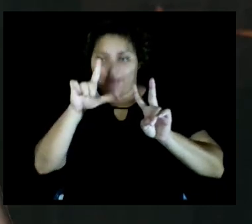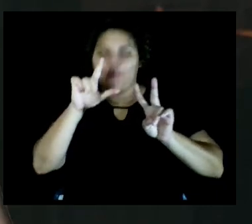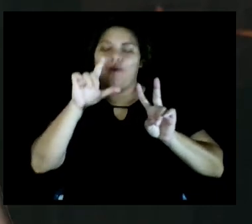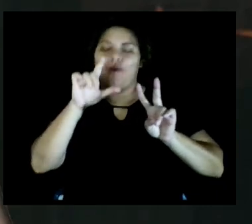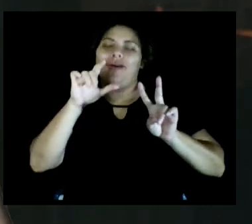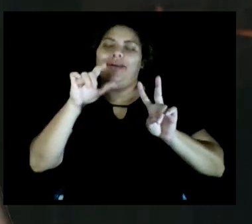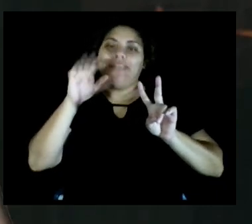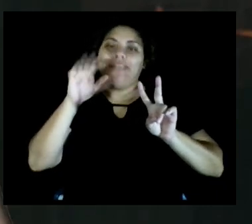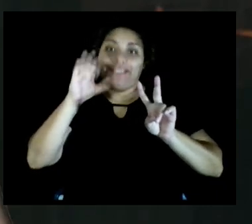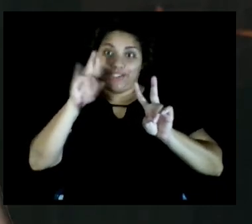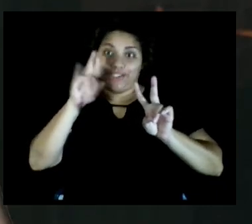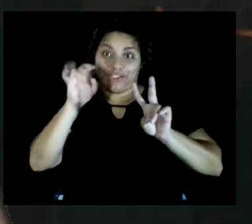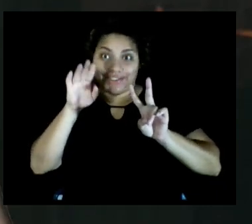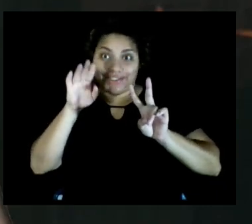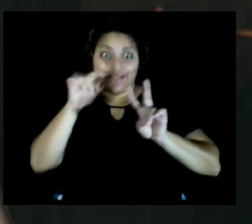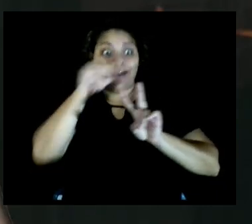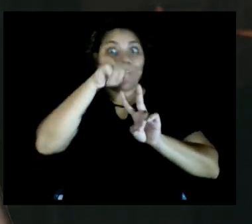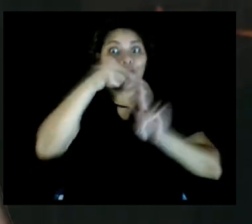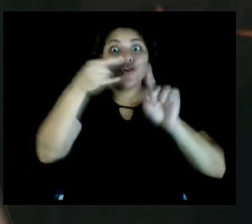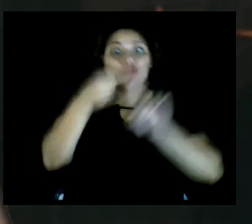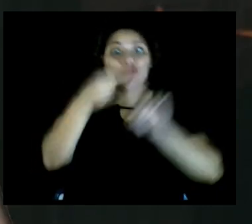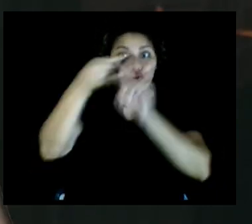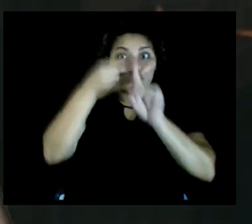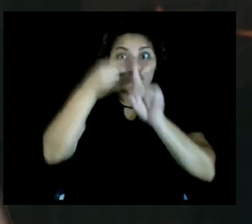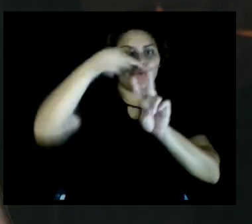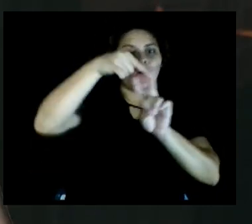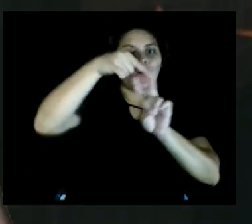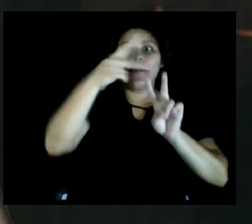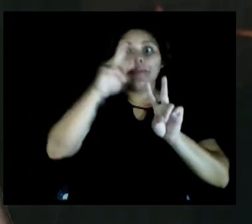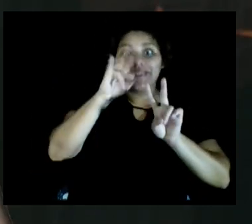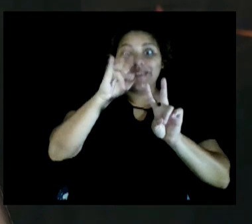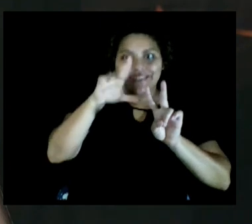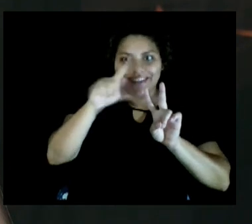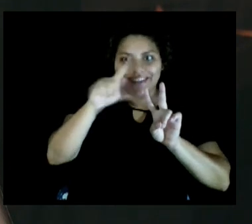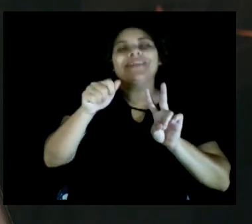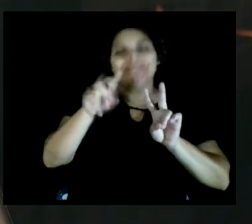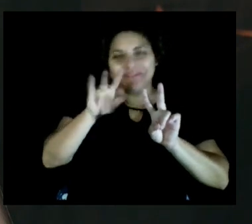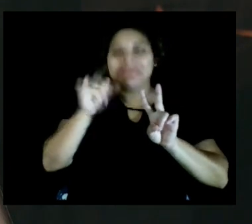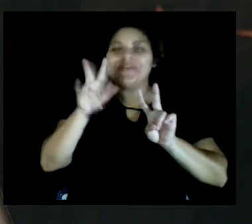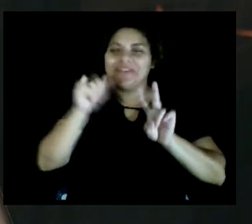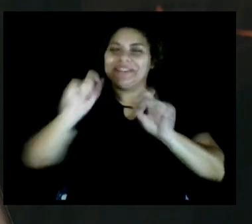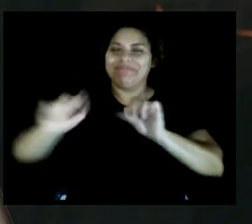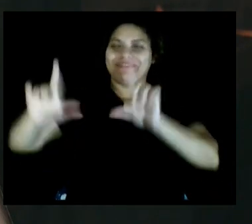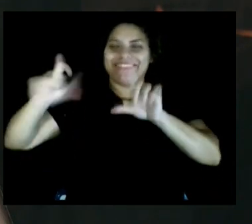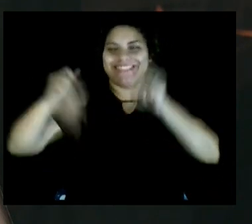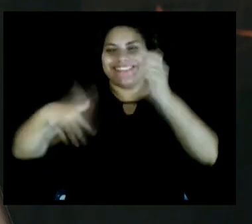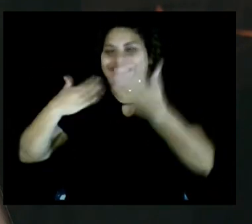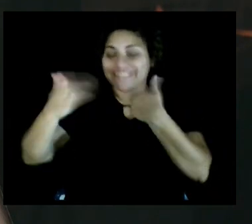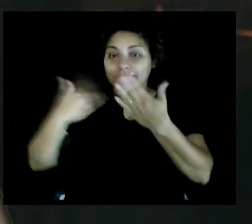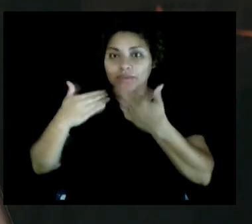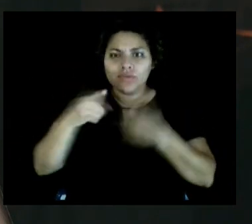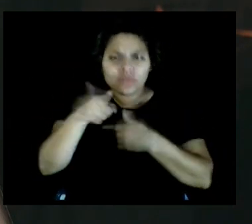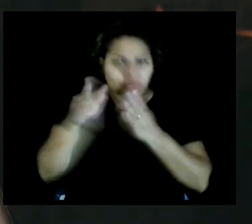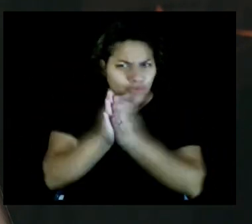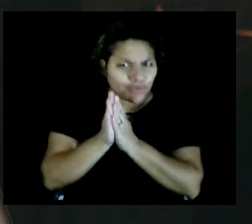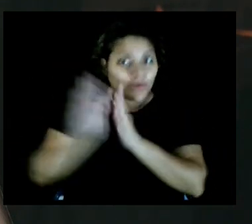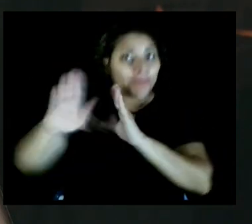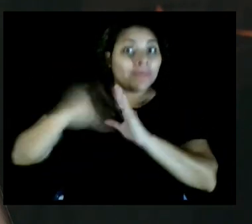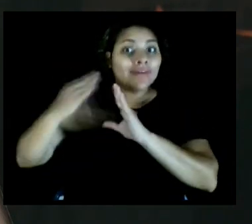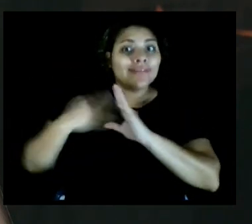Priscila Menegatti. É já já e você já manda pra gente a sua mensagem através do nosso WhatsApp, tá